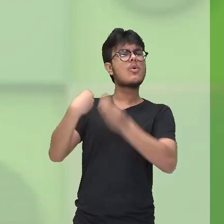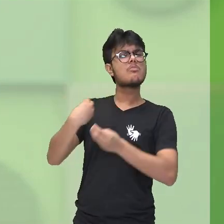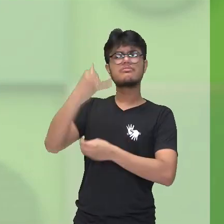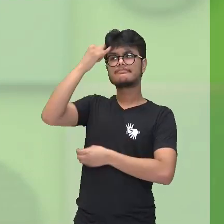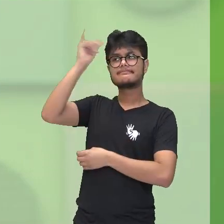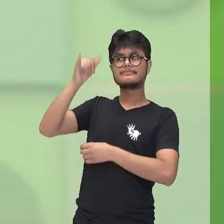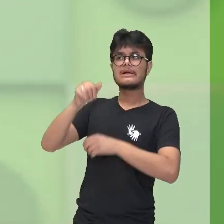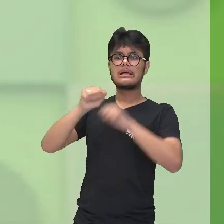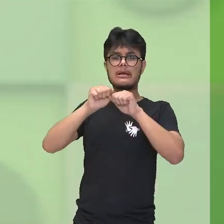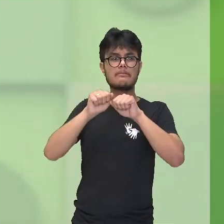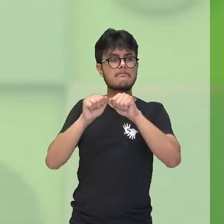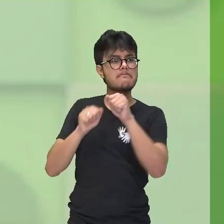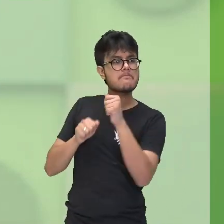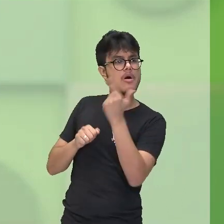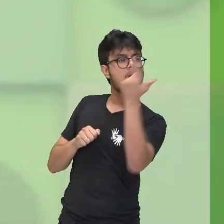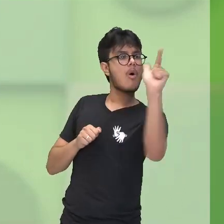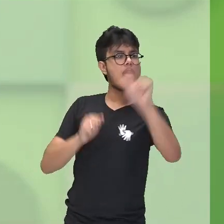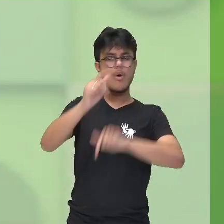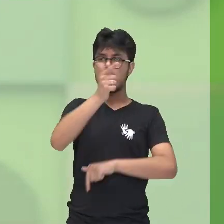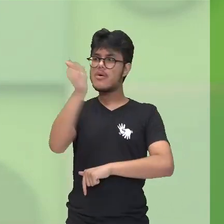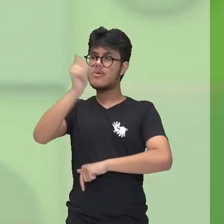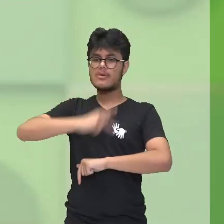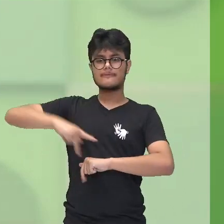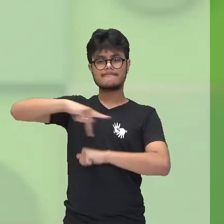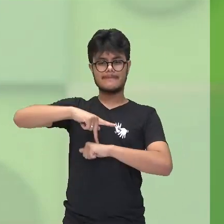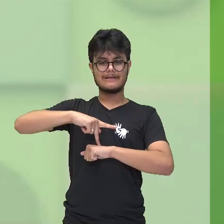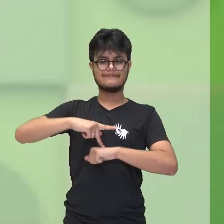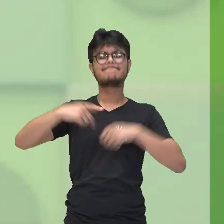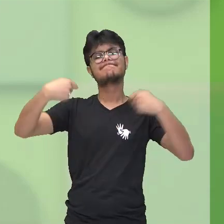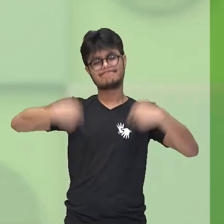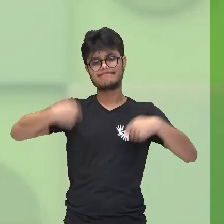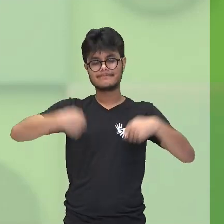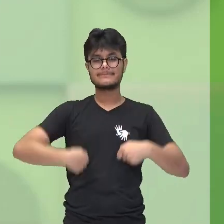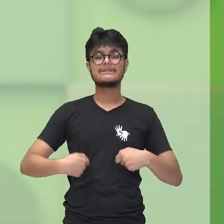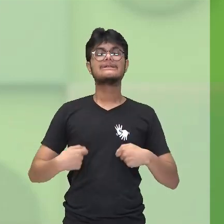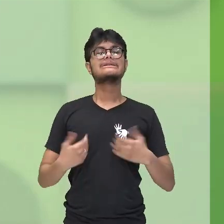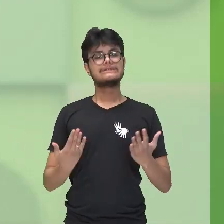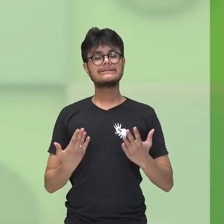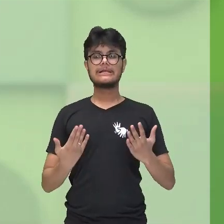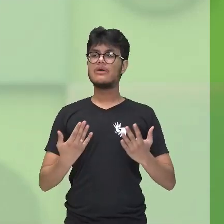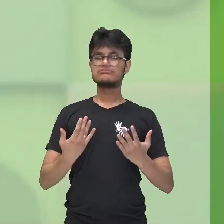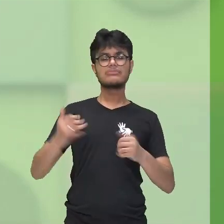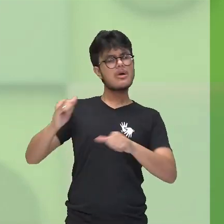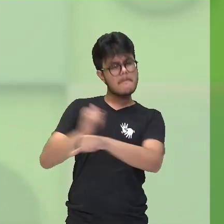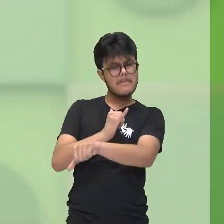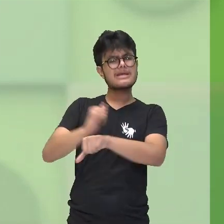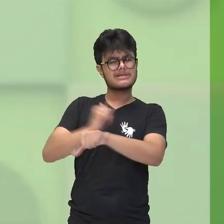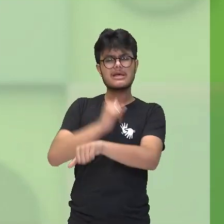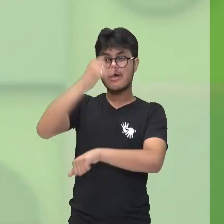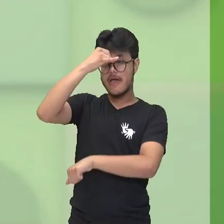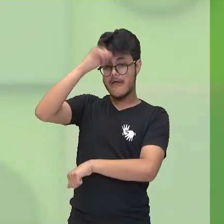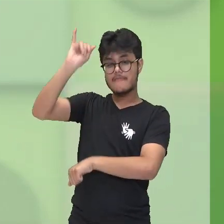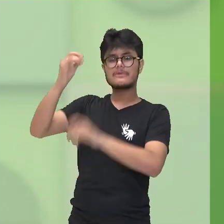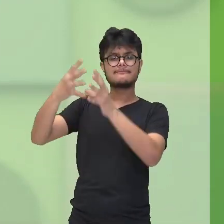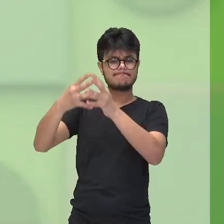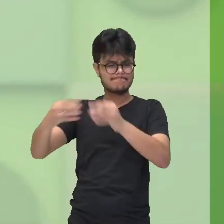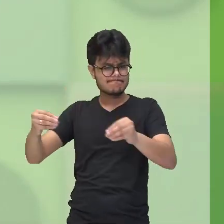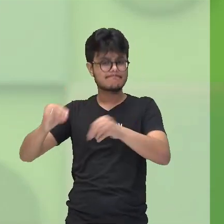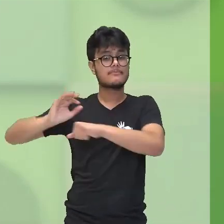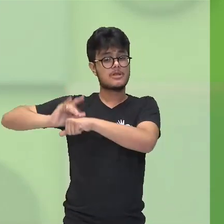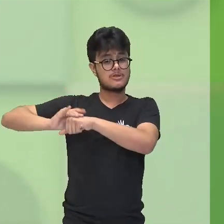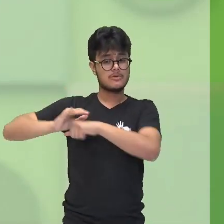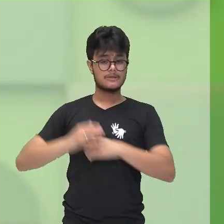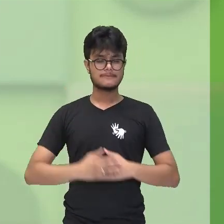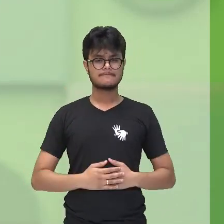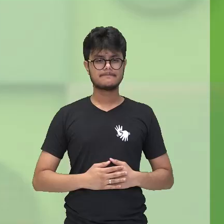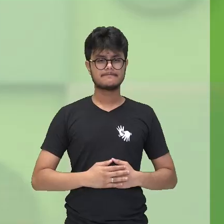outros países, né? Então, essas são chamadas medidas de prevenção de doenças. Vamos ver aí essas várias